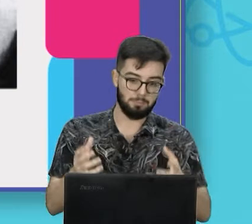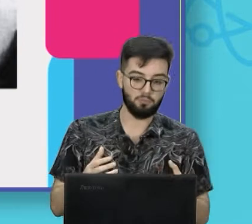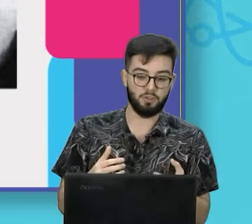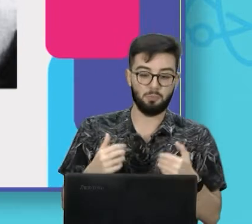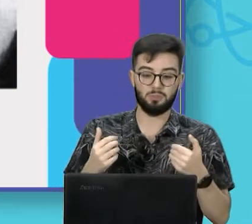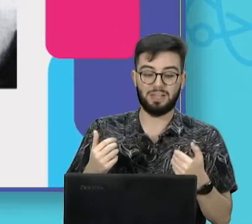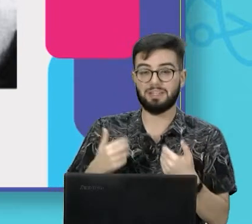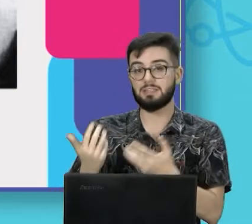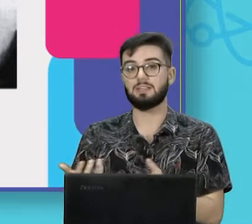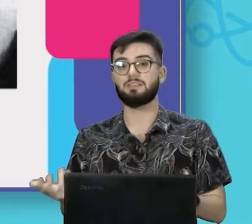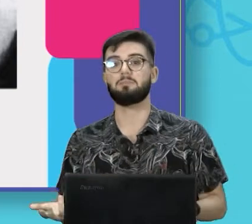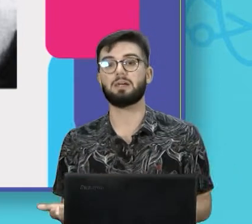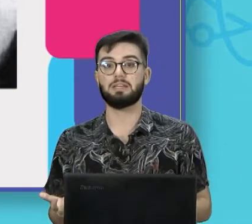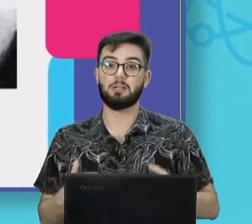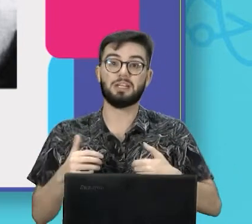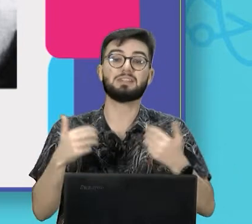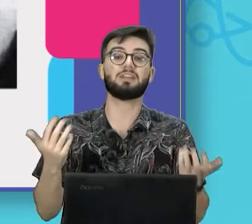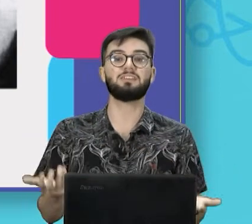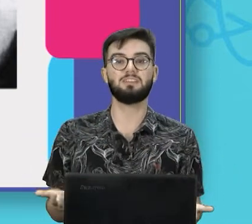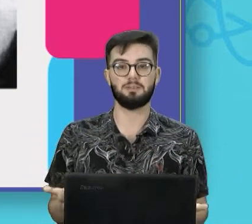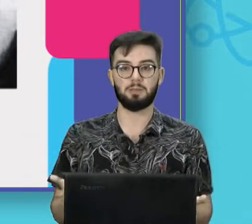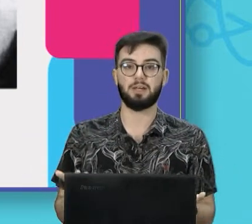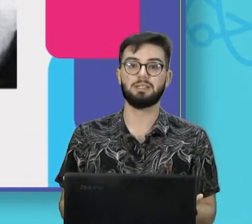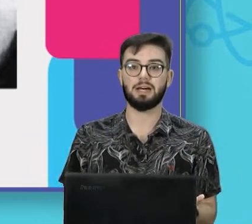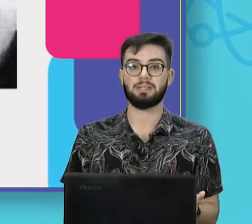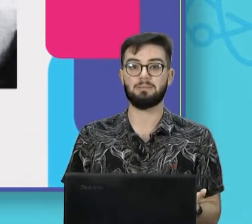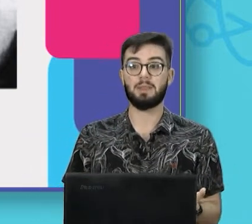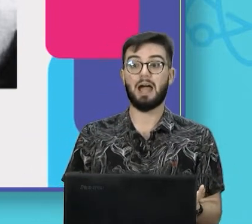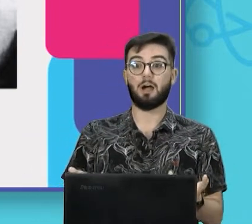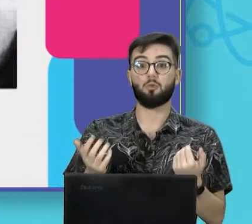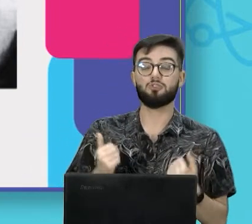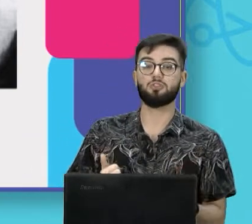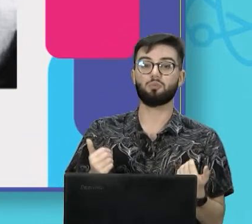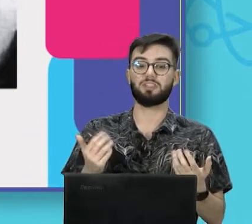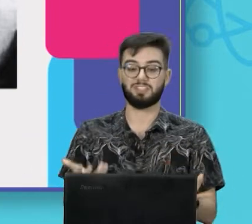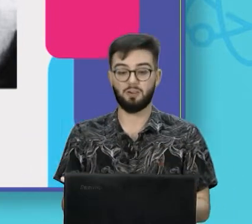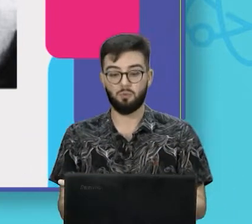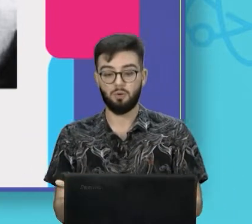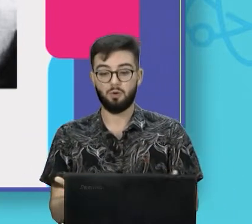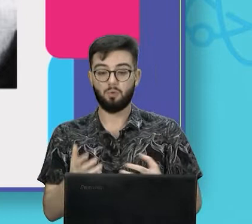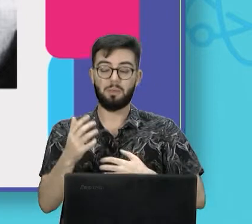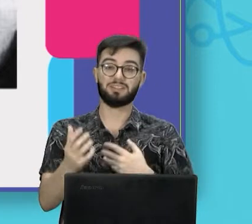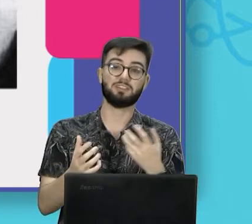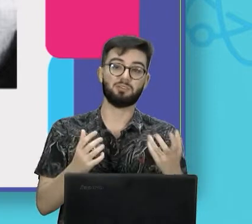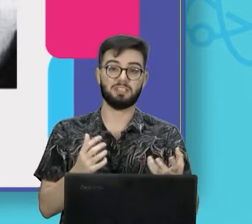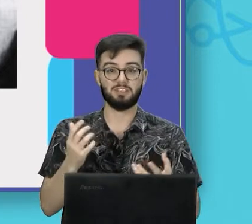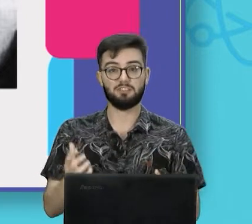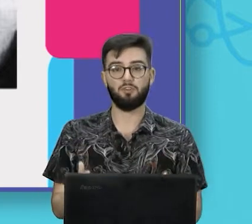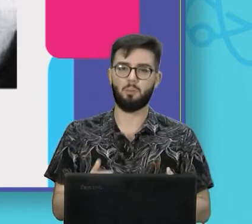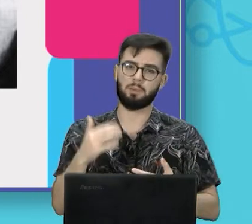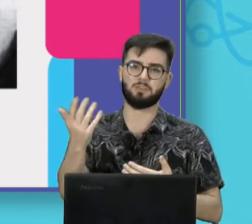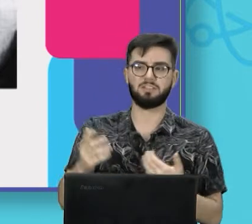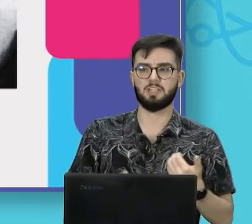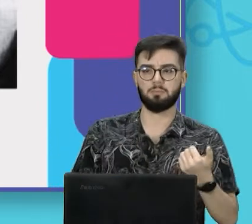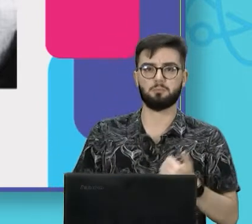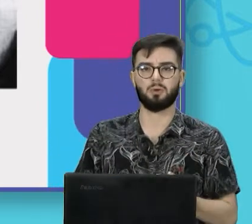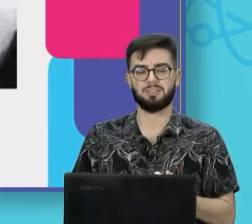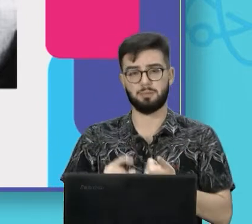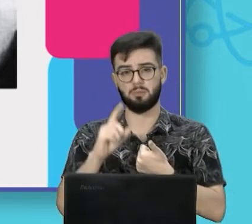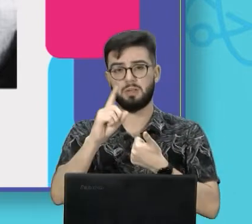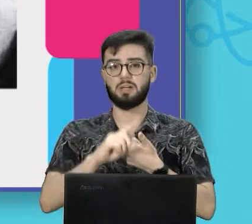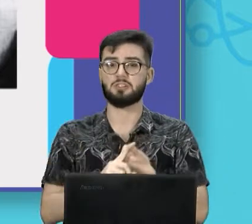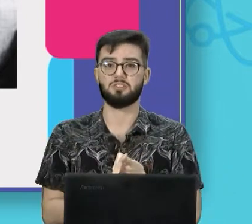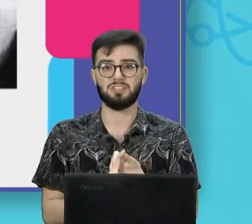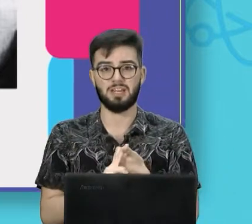gente passa pelo fenômeno da interdisciplinaridade EA transdisciplinaridade né a constituição começa a ser usado dessa forma para nós